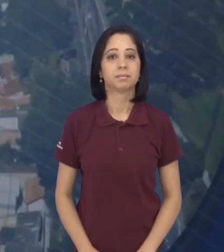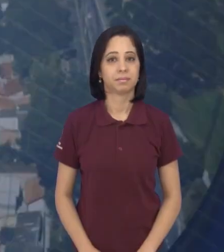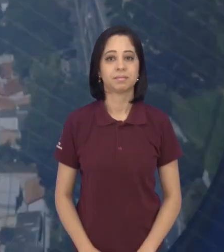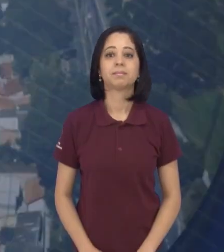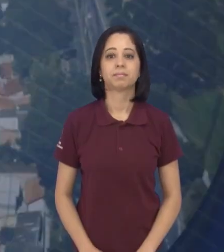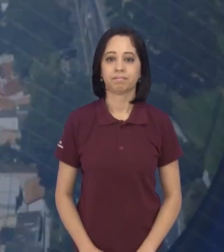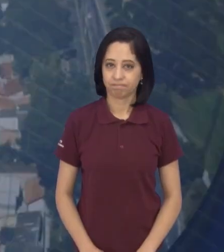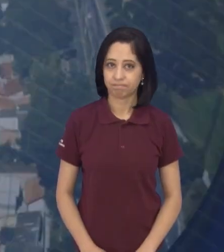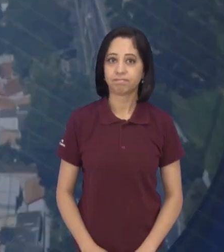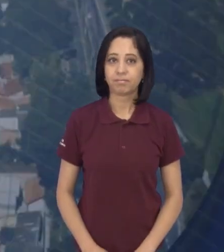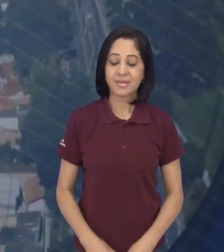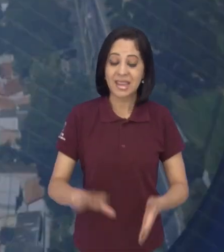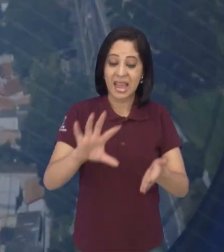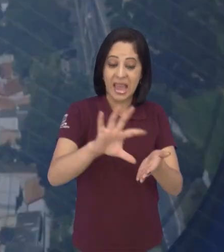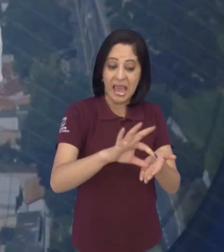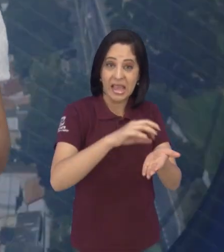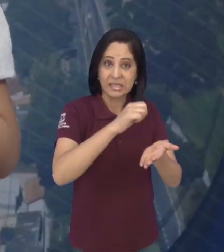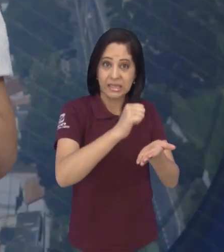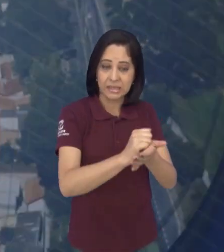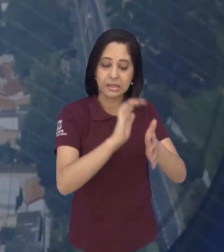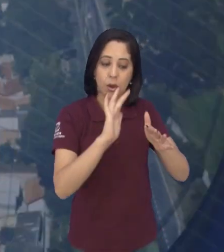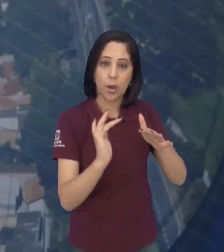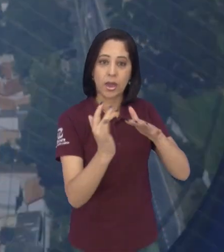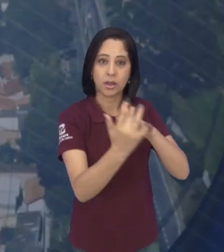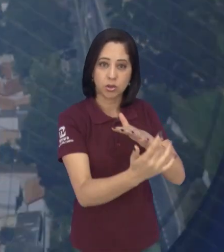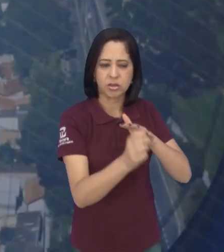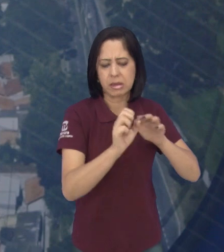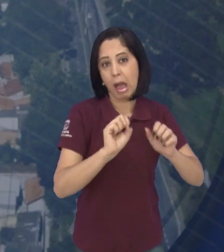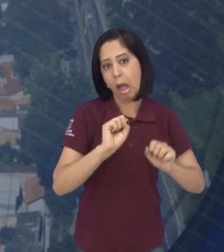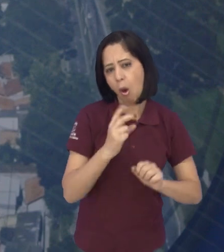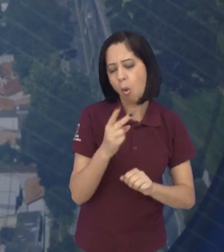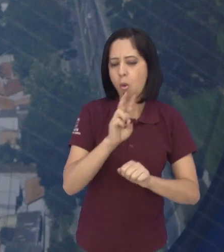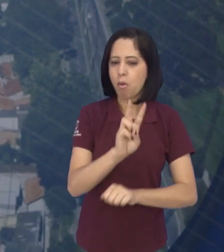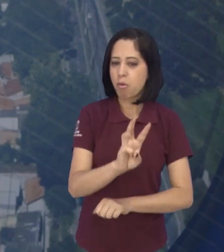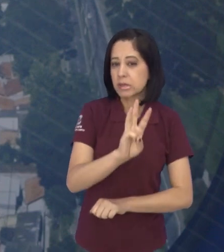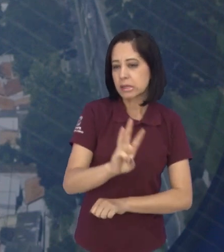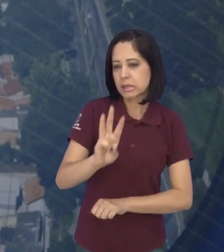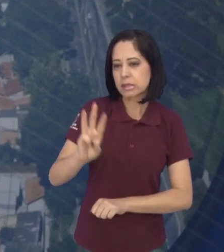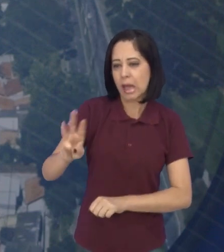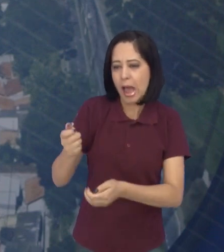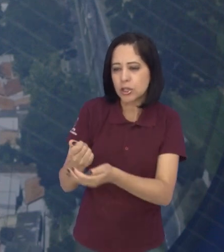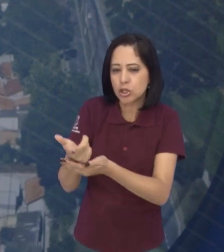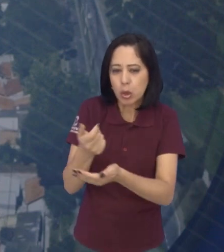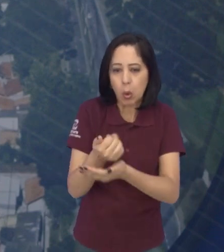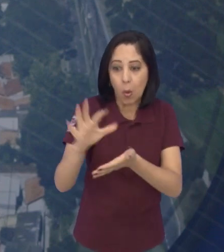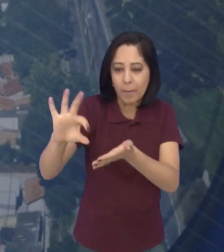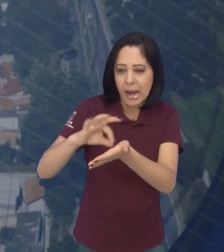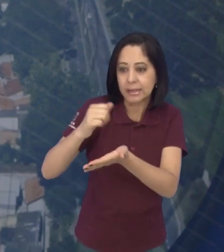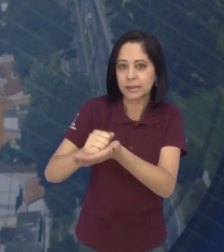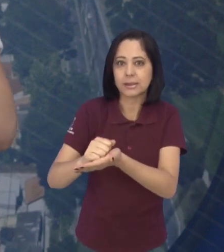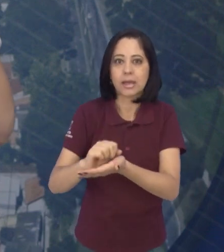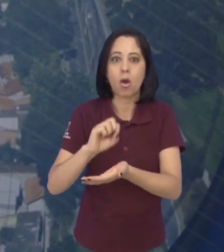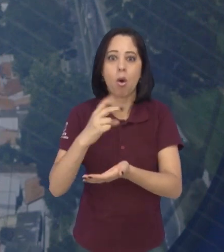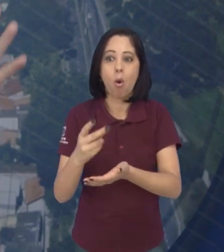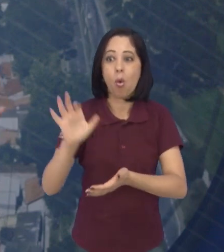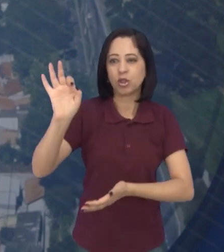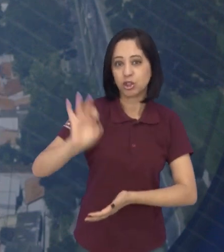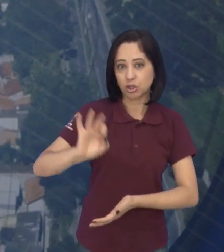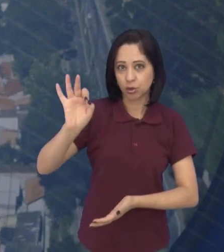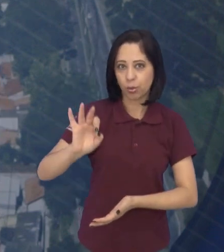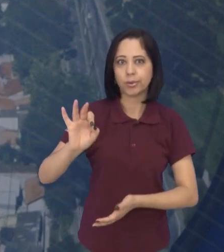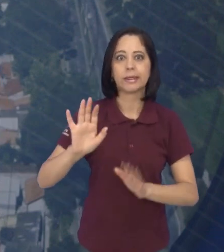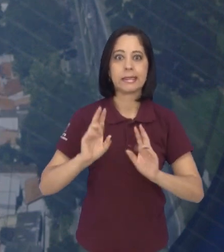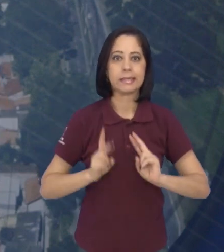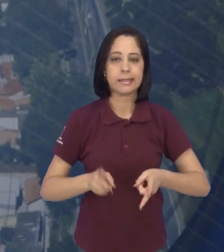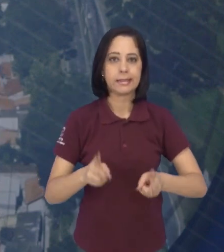seja para fazer cadastro numa rede social, num site de compras e até para adquirir algum desconto, gente. É pedido um